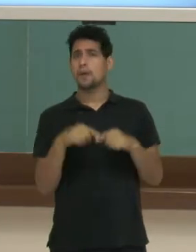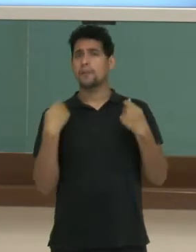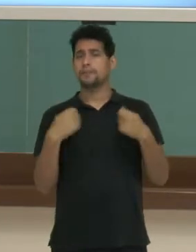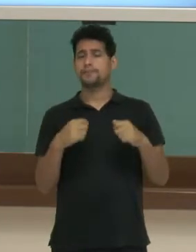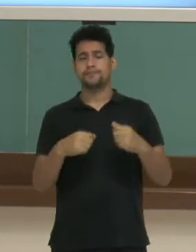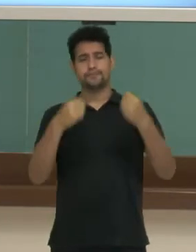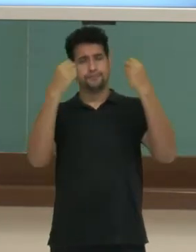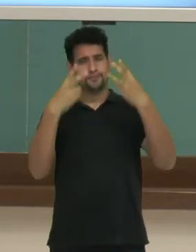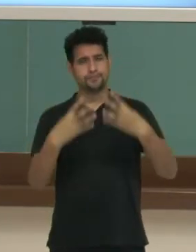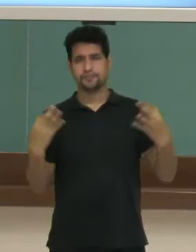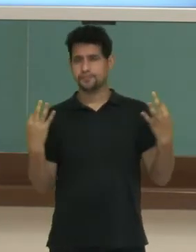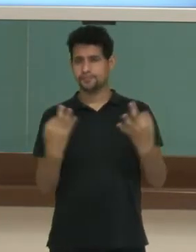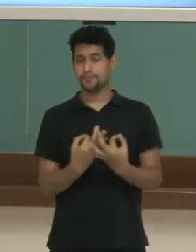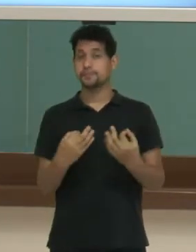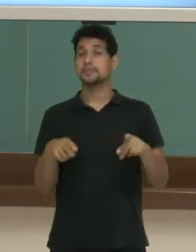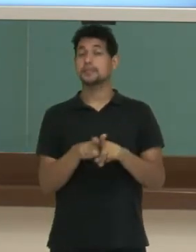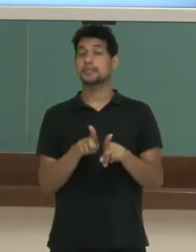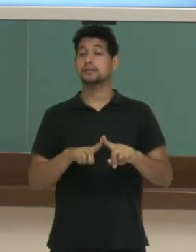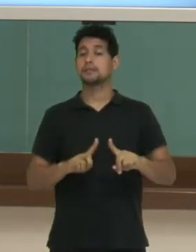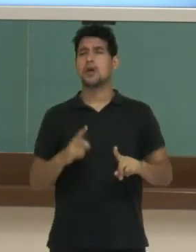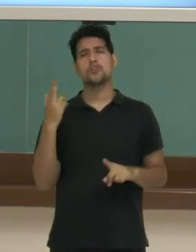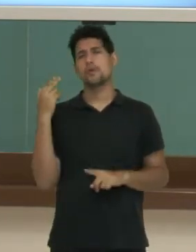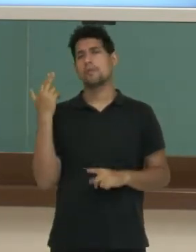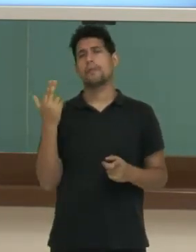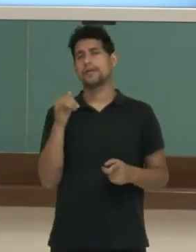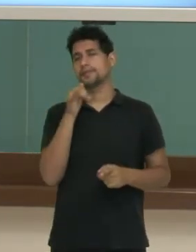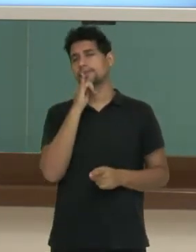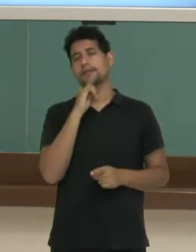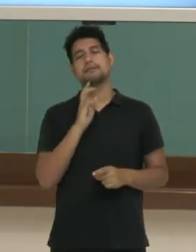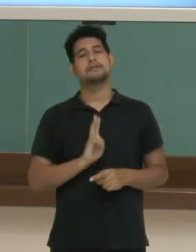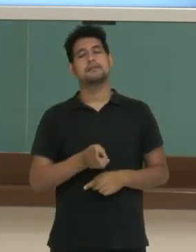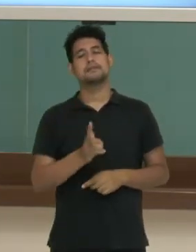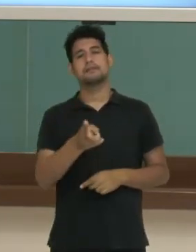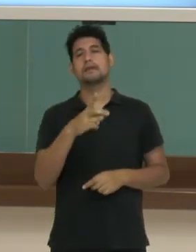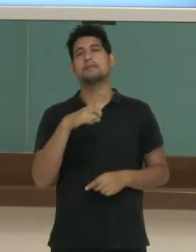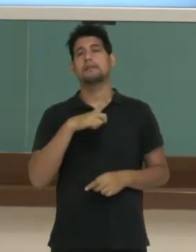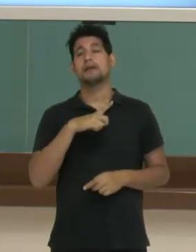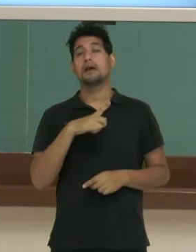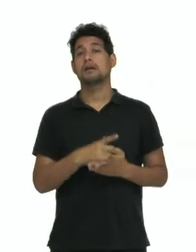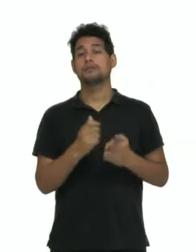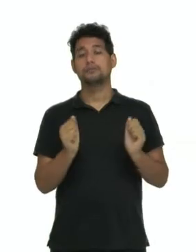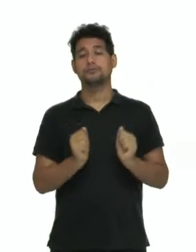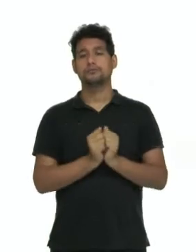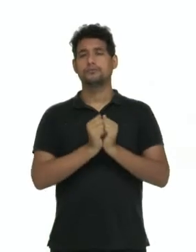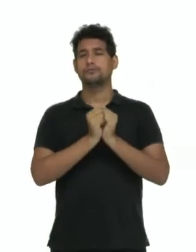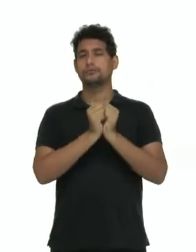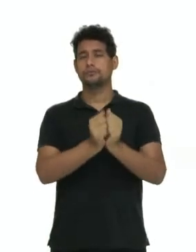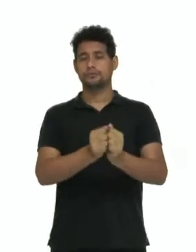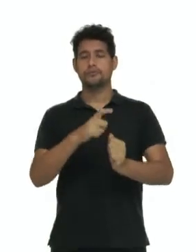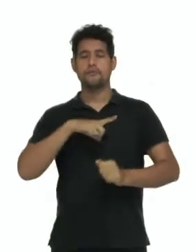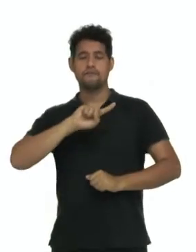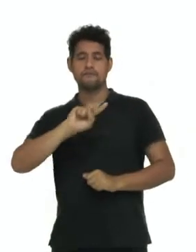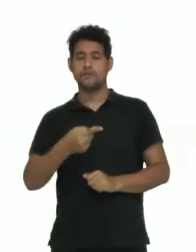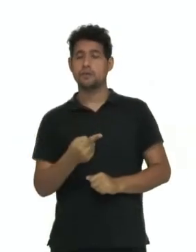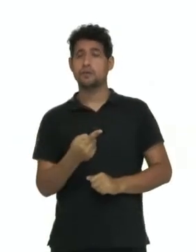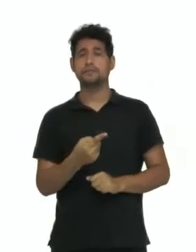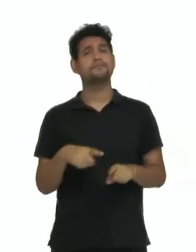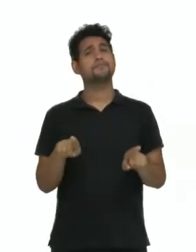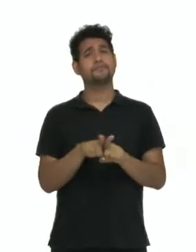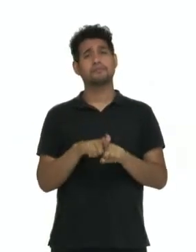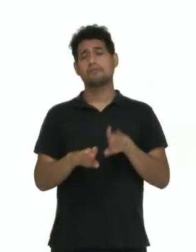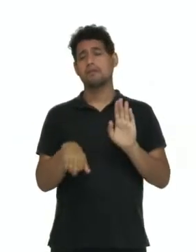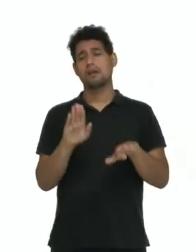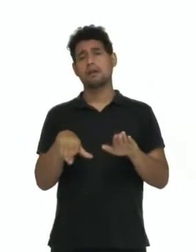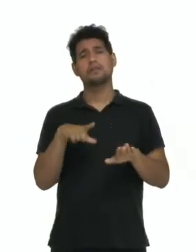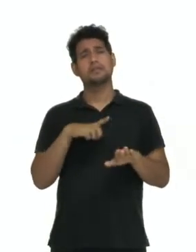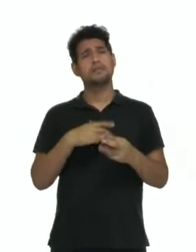e claro, né? E normalmente, né, sempre isso está acompanhado com vírgulas e até com